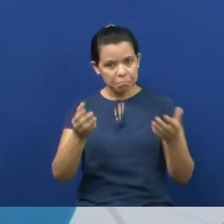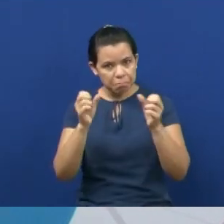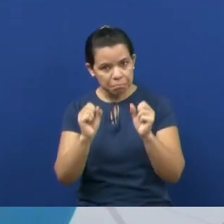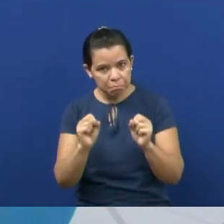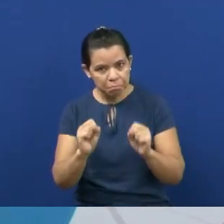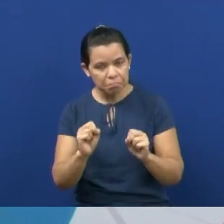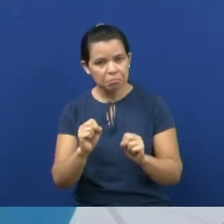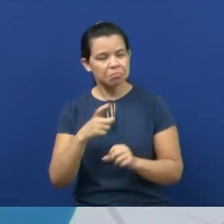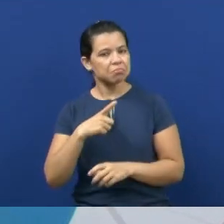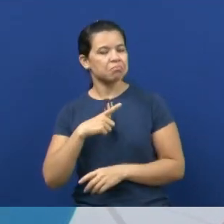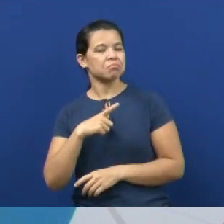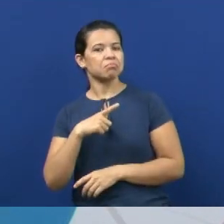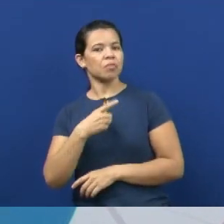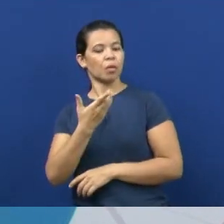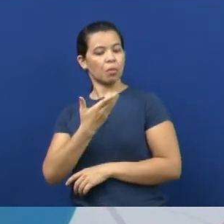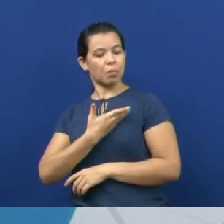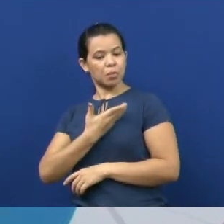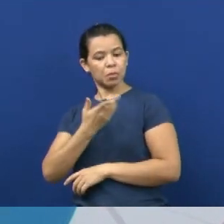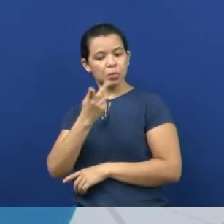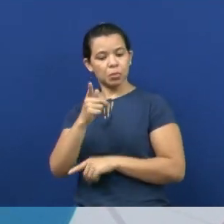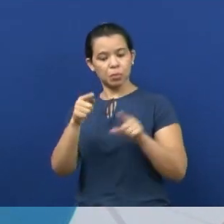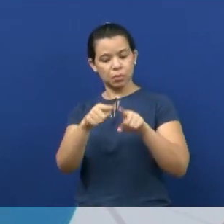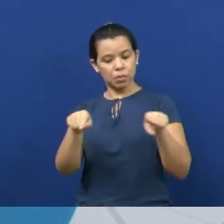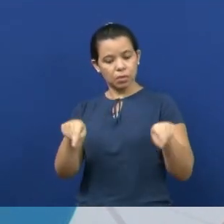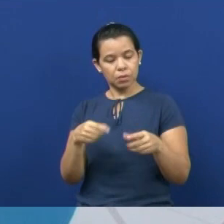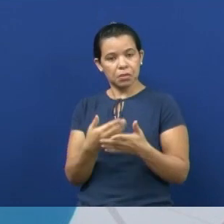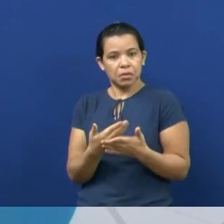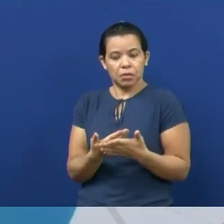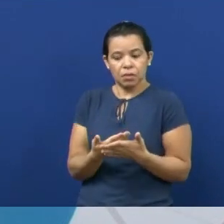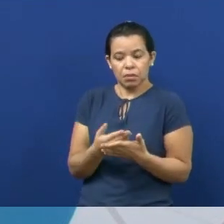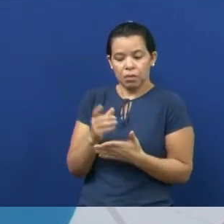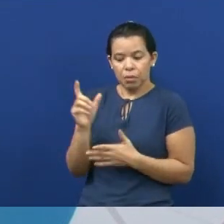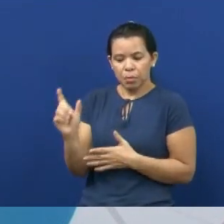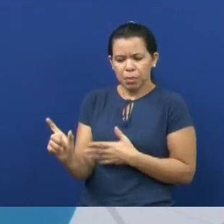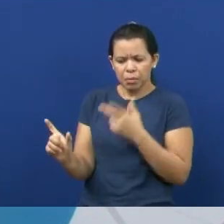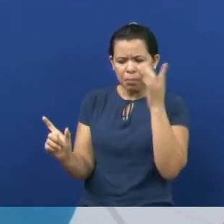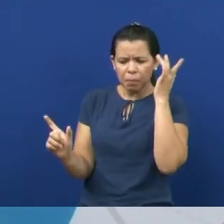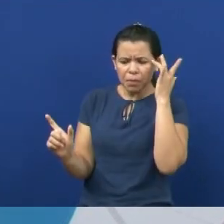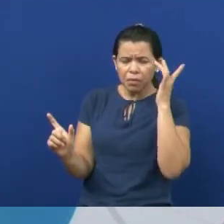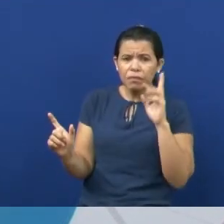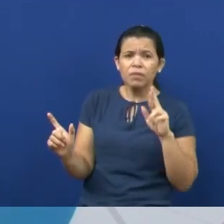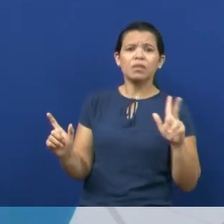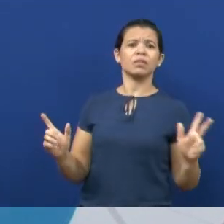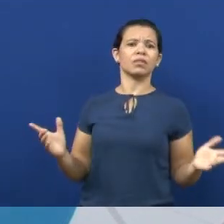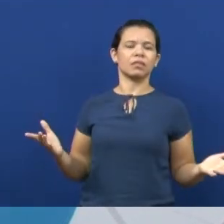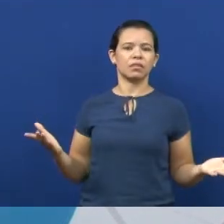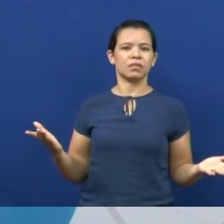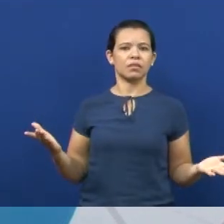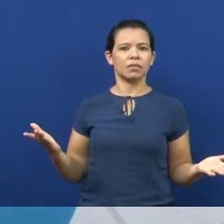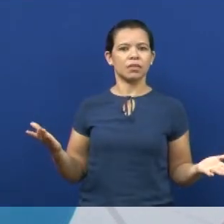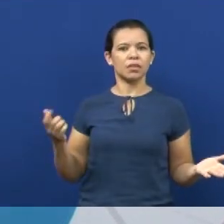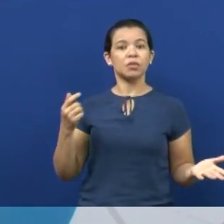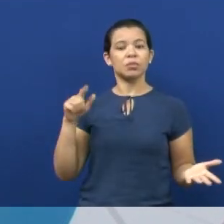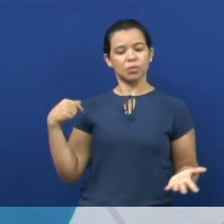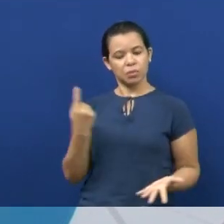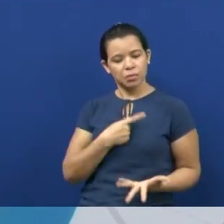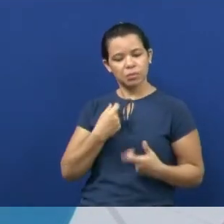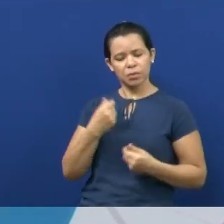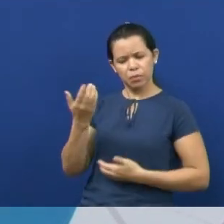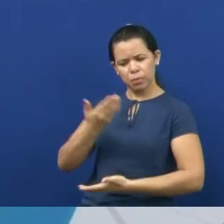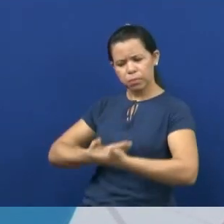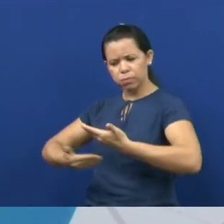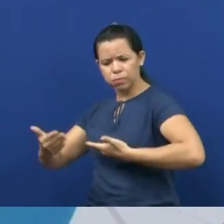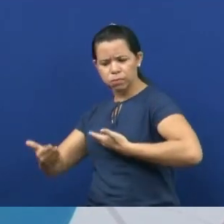sala que ele pensa diferente. E você tem que conviver com esse princípio de resiliência, de suportar o outro,